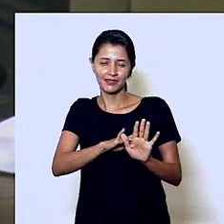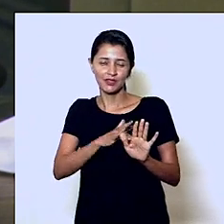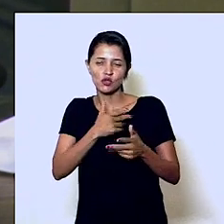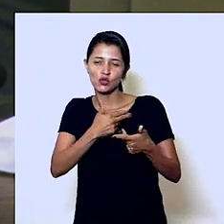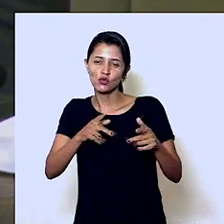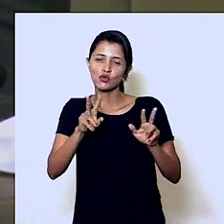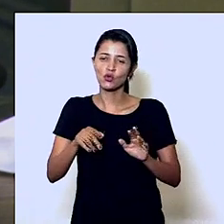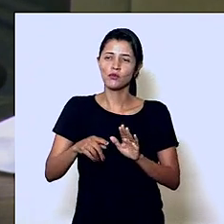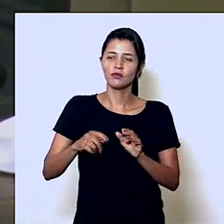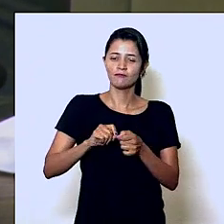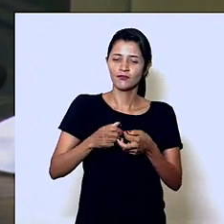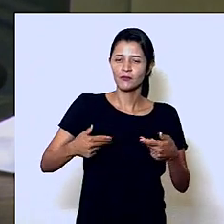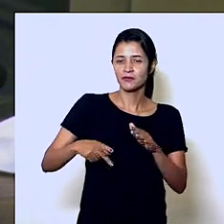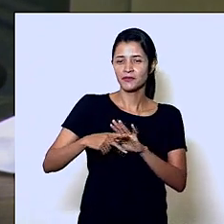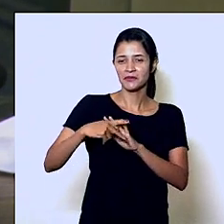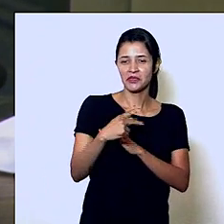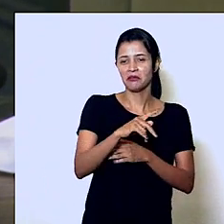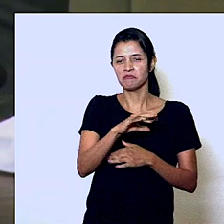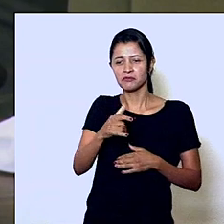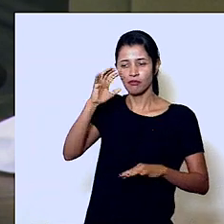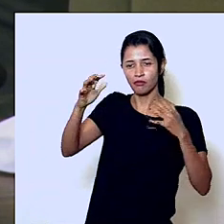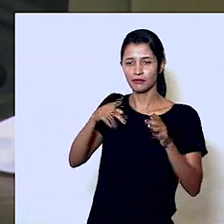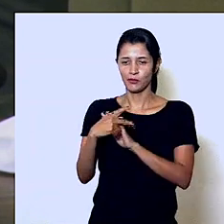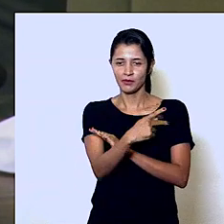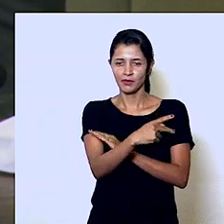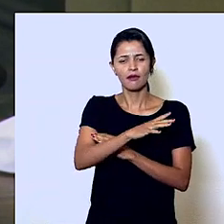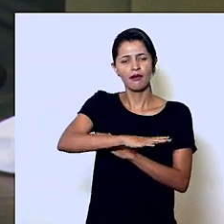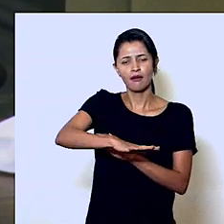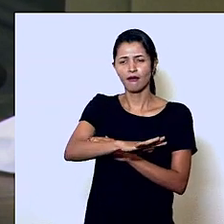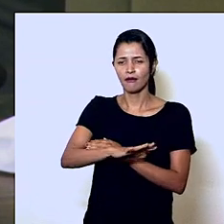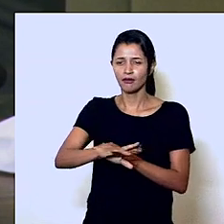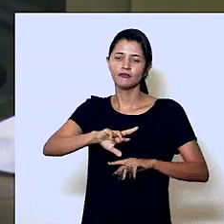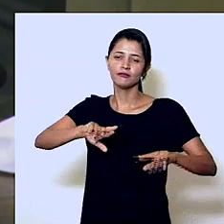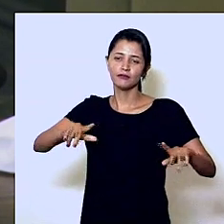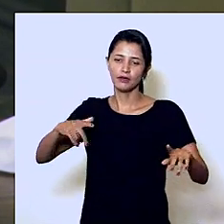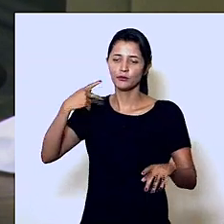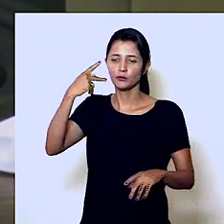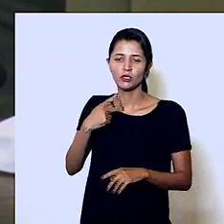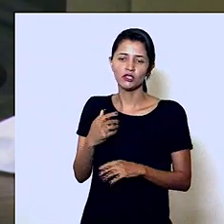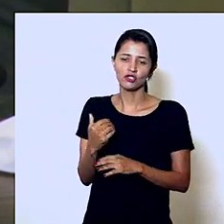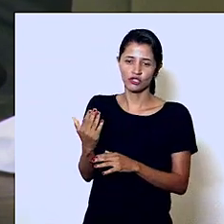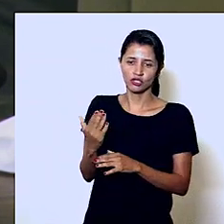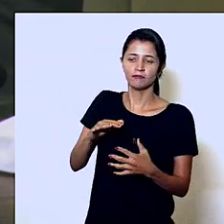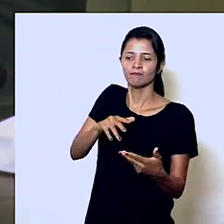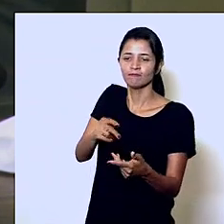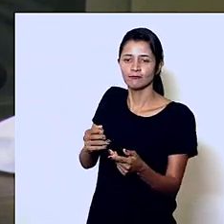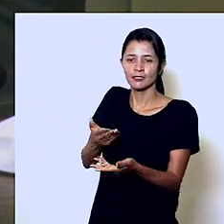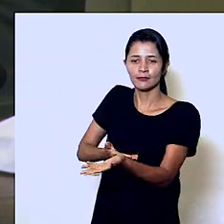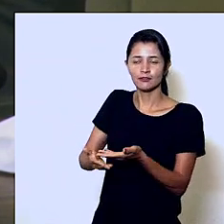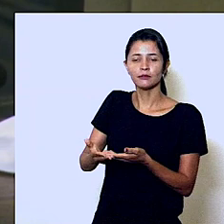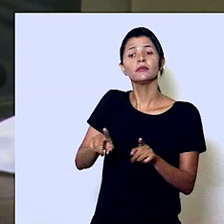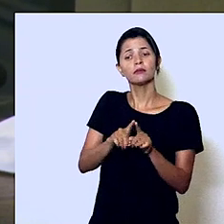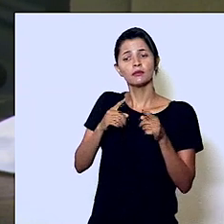do embaixador Flecha de Lima em tantas áreas da nossa política externa. Mas, nos testemunhos, eu penso que ficou